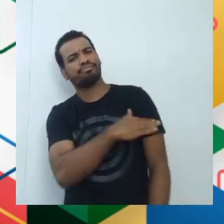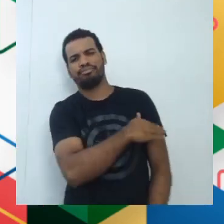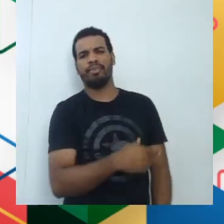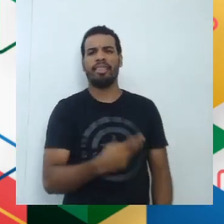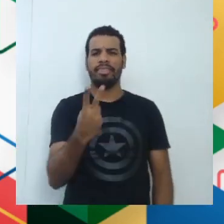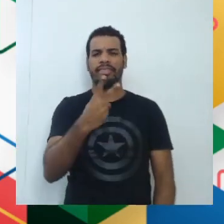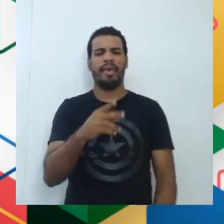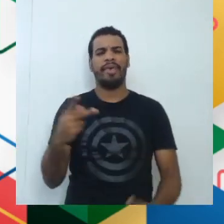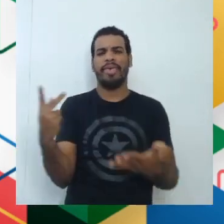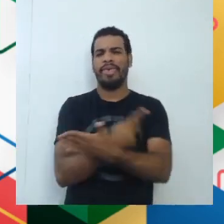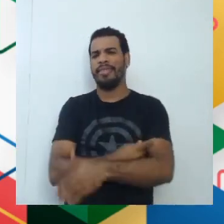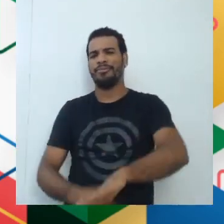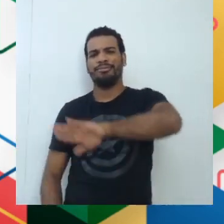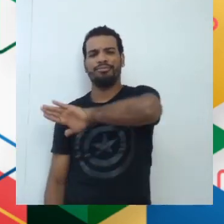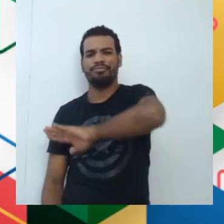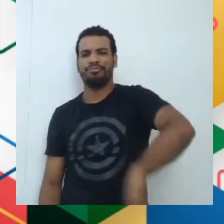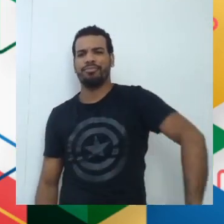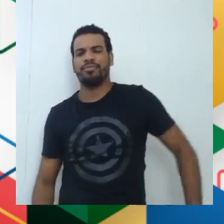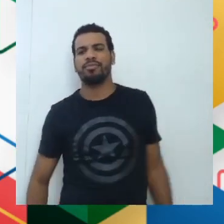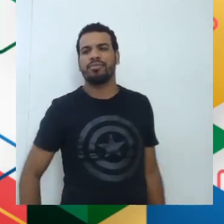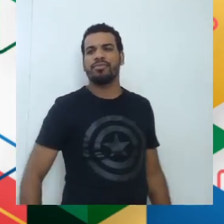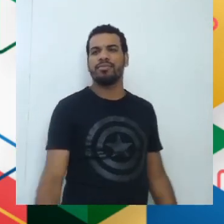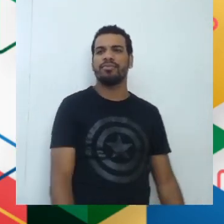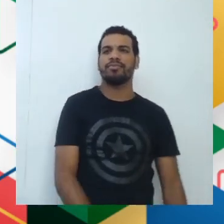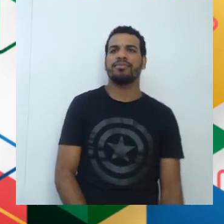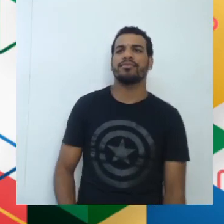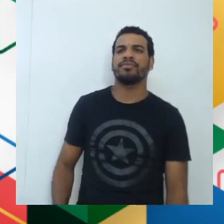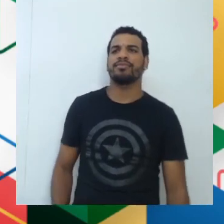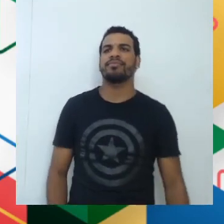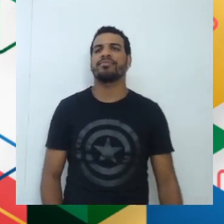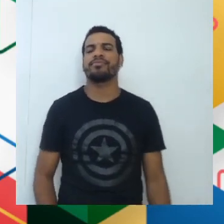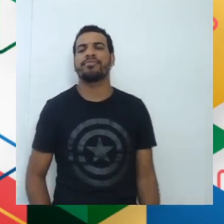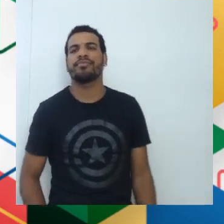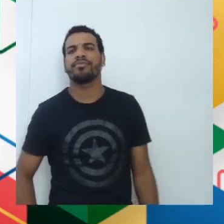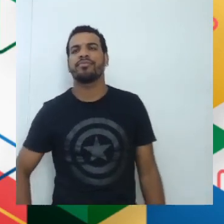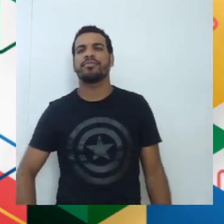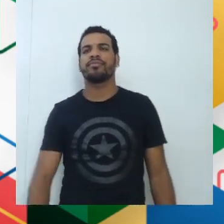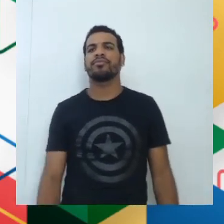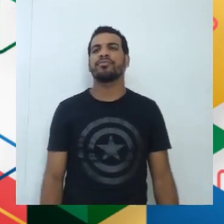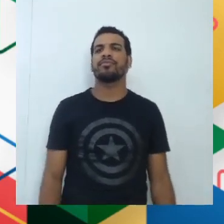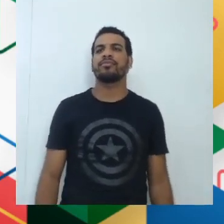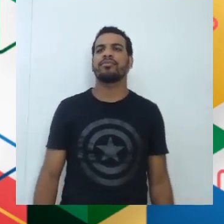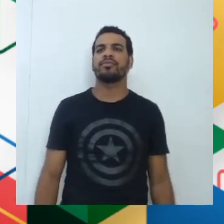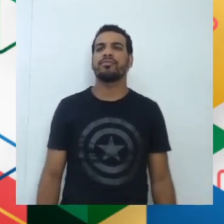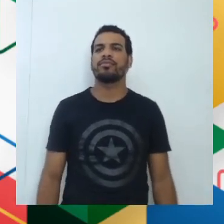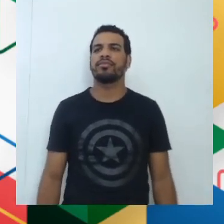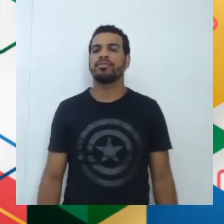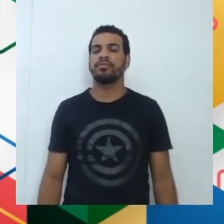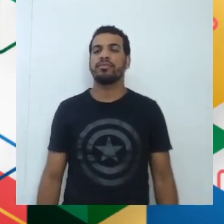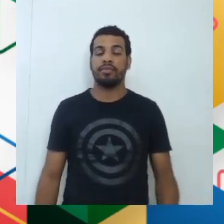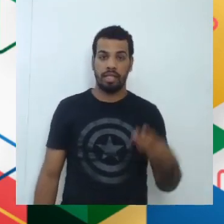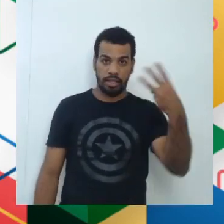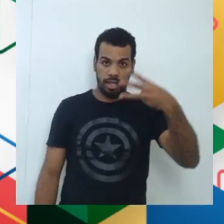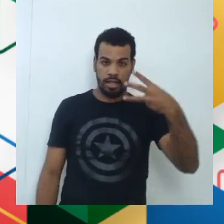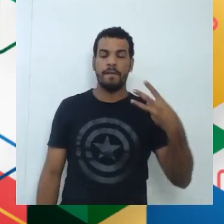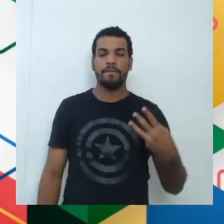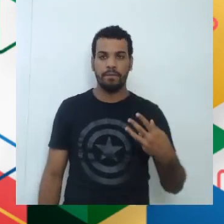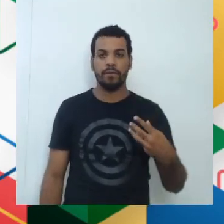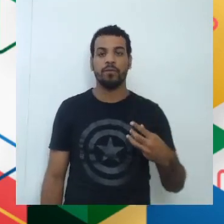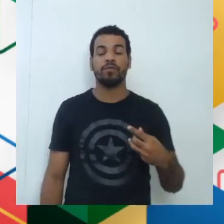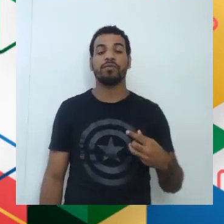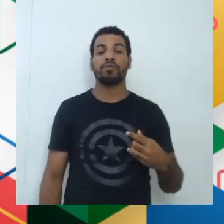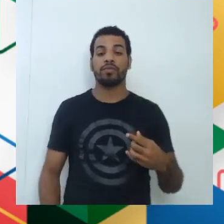tá certo? Então, essa segunda questão, essa segunda alternativa, ela está errada, é falsa. Terceiro, a explicação das relações